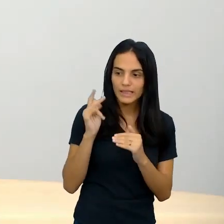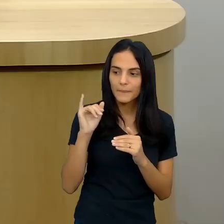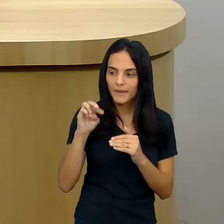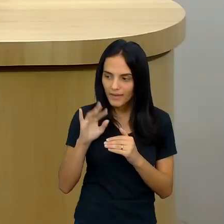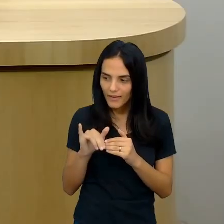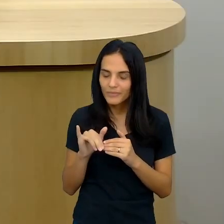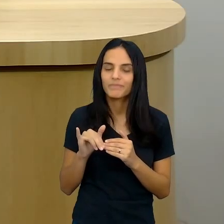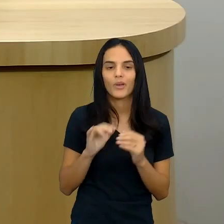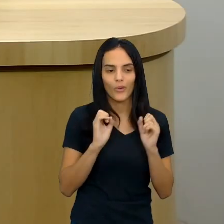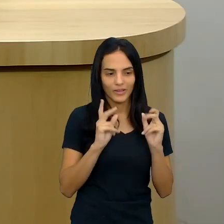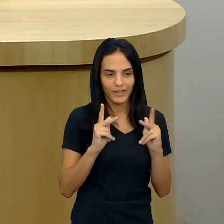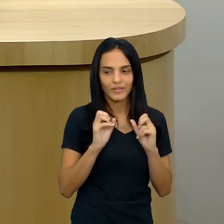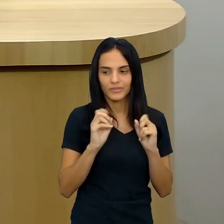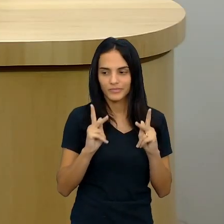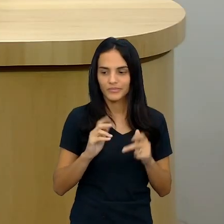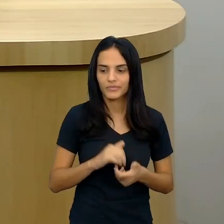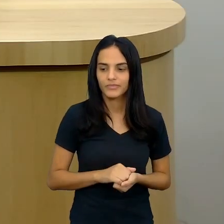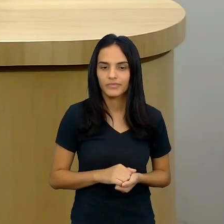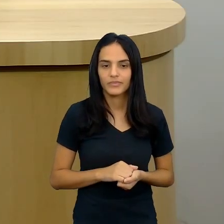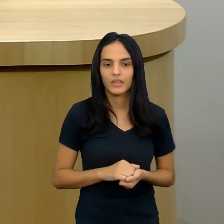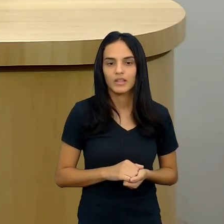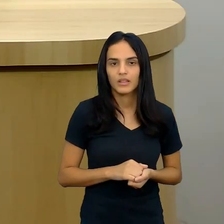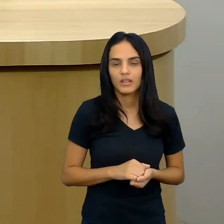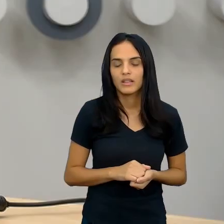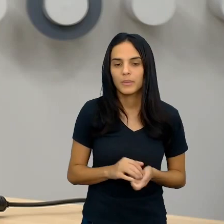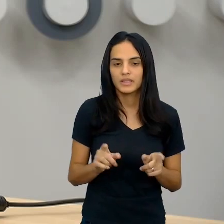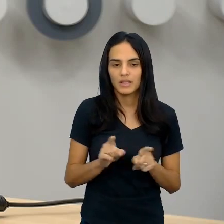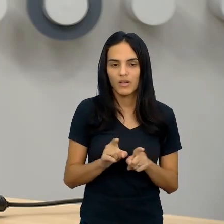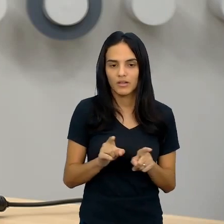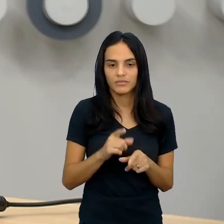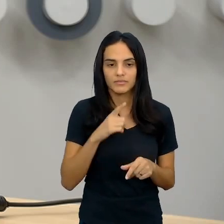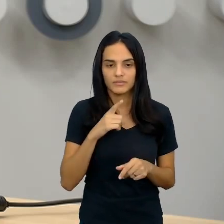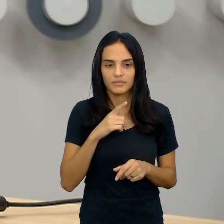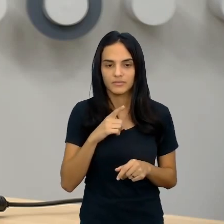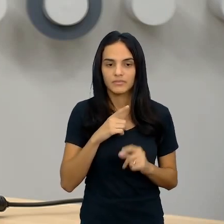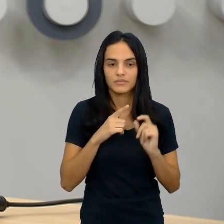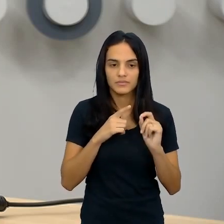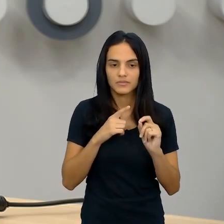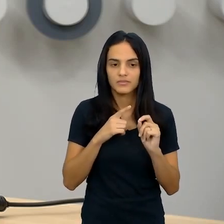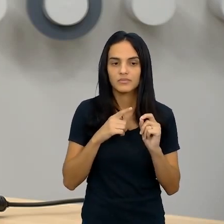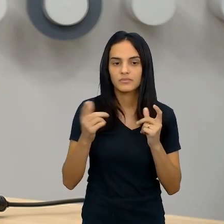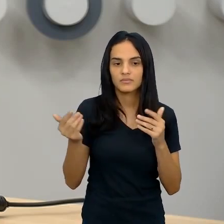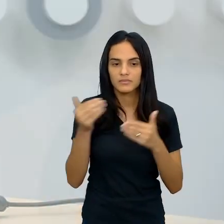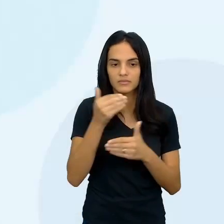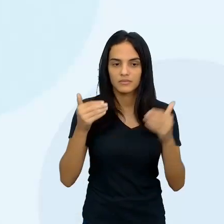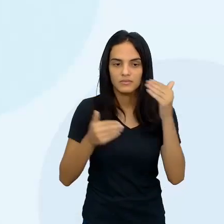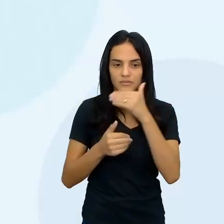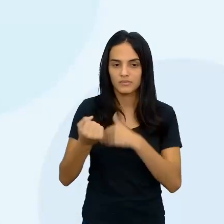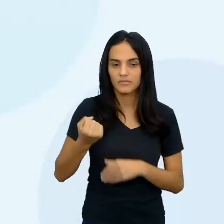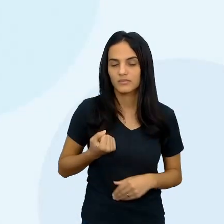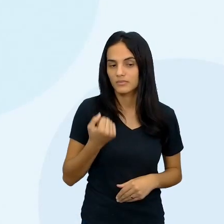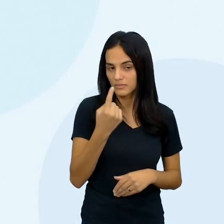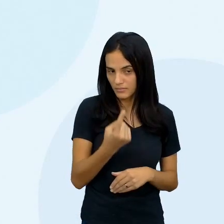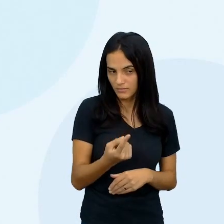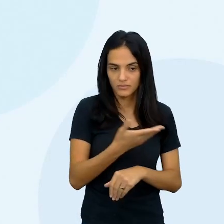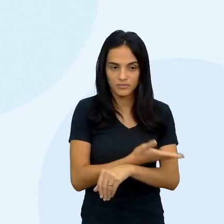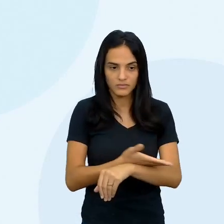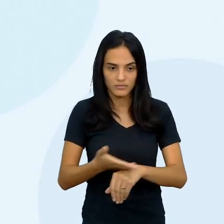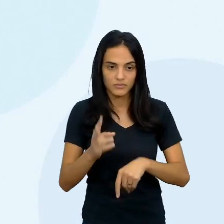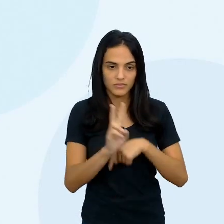Ok, Terezinha, concordo. Agora nós vamos então para o próximo slide sobre os componentes 1, hábitos sustentáveis,